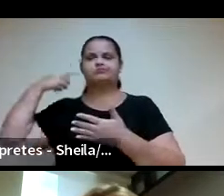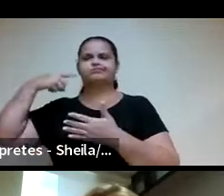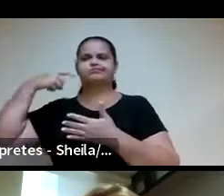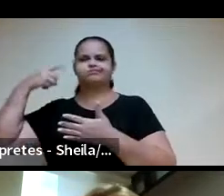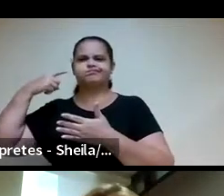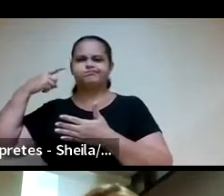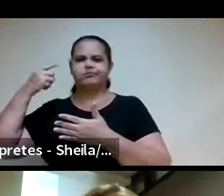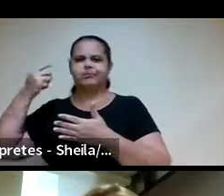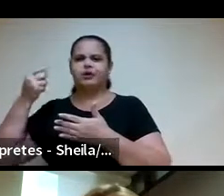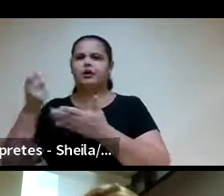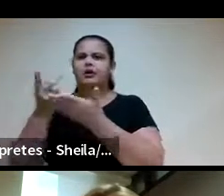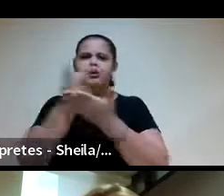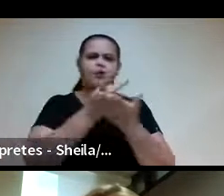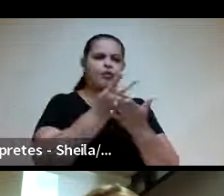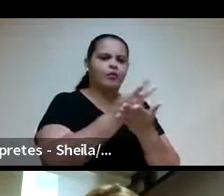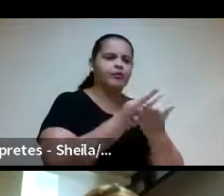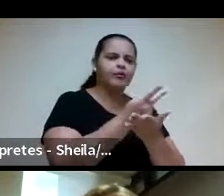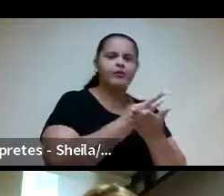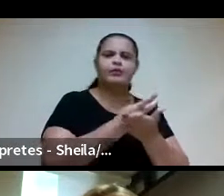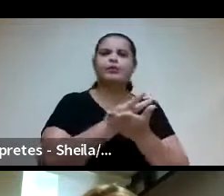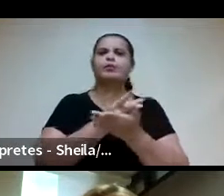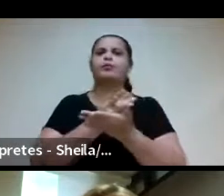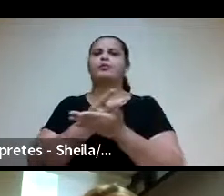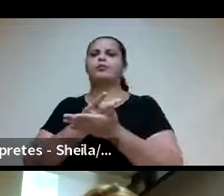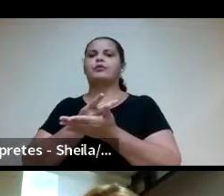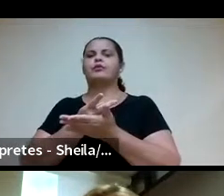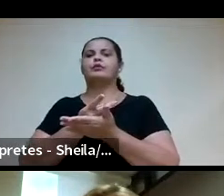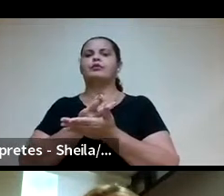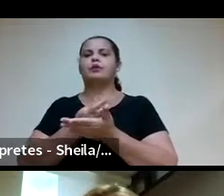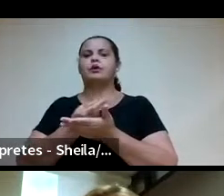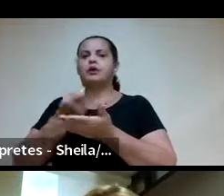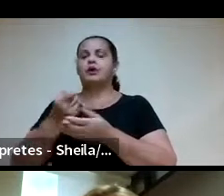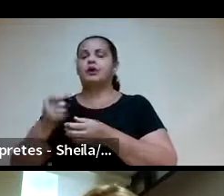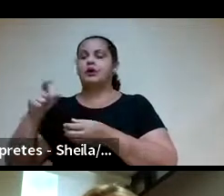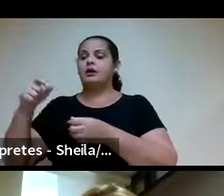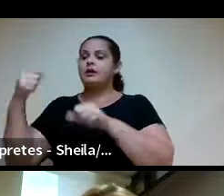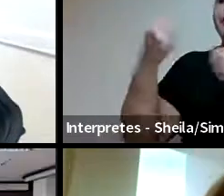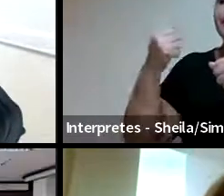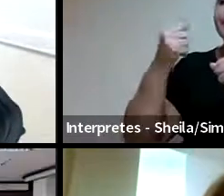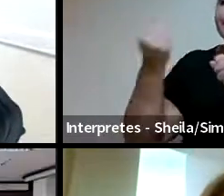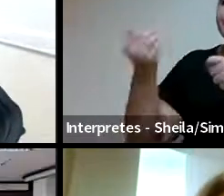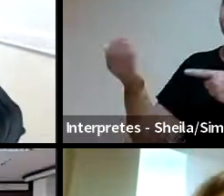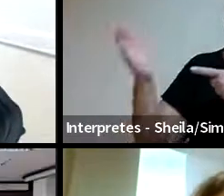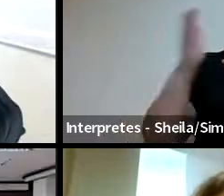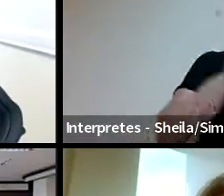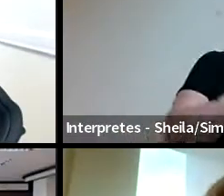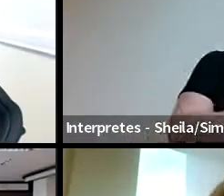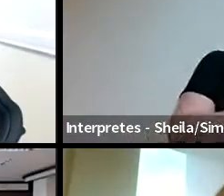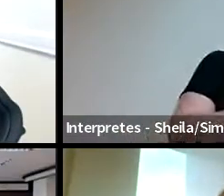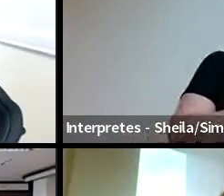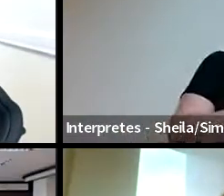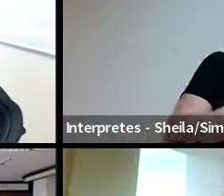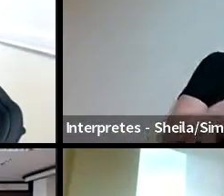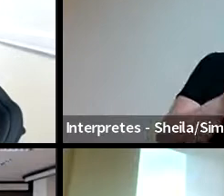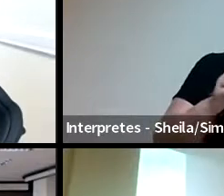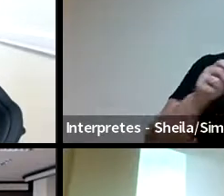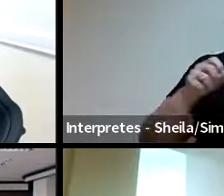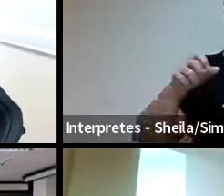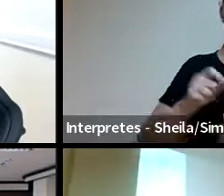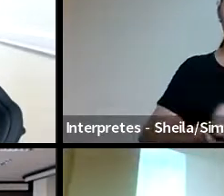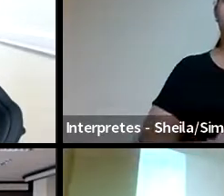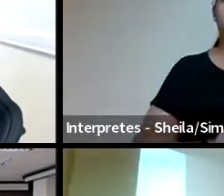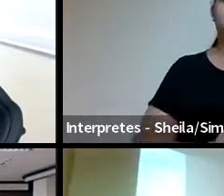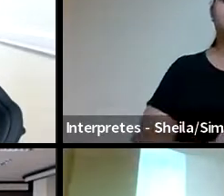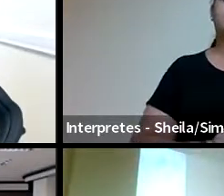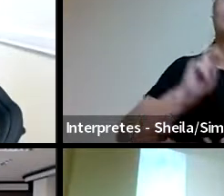e procurou por algum meio que houvesse o comparecimento da testemunha, seja porque houve o requerimento de